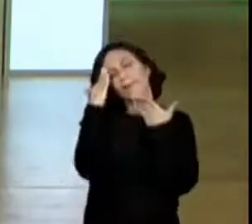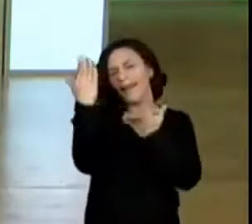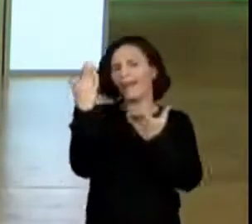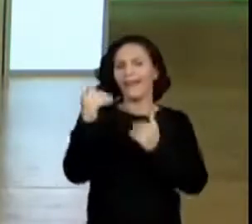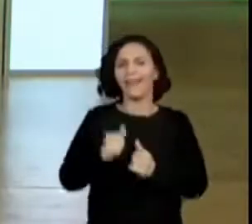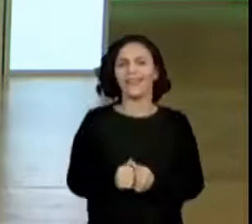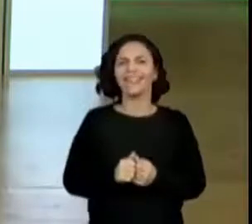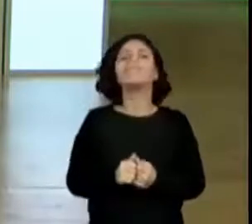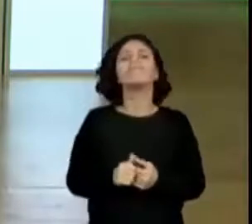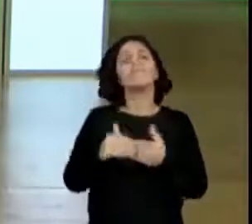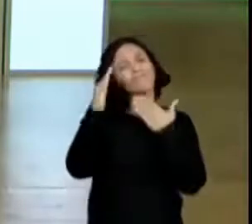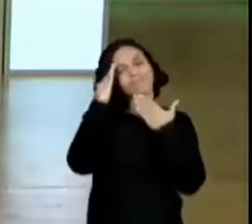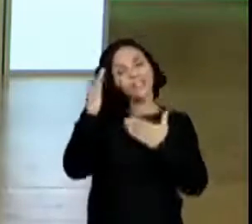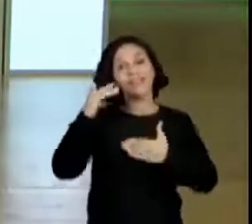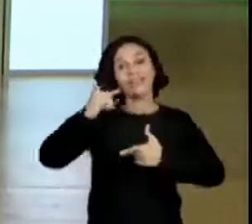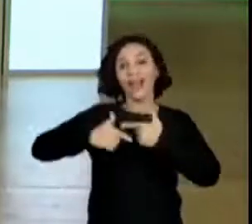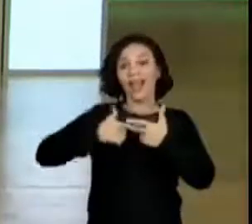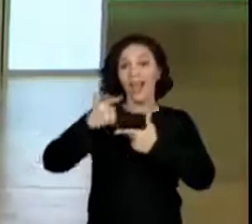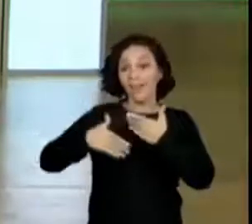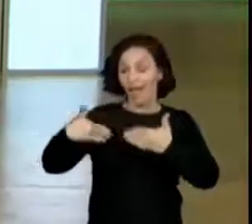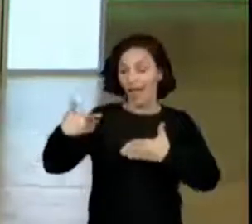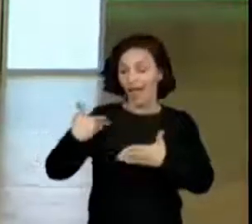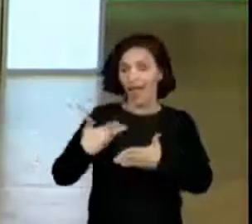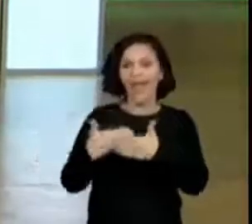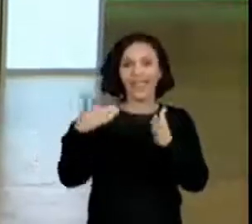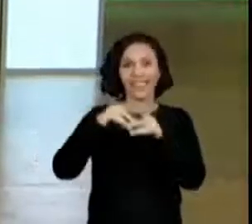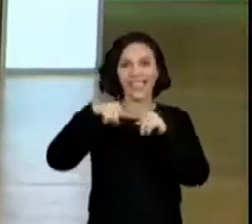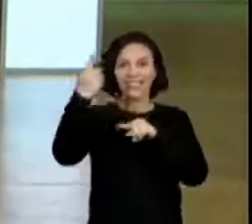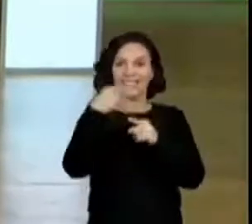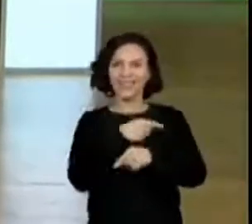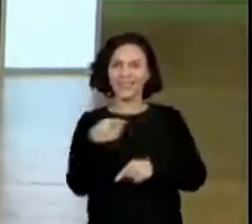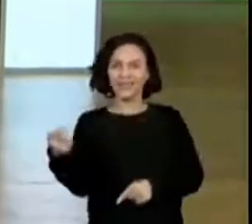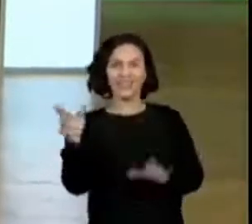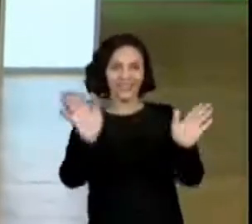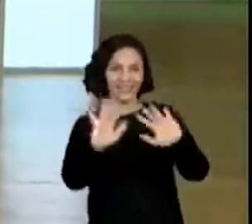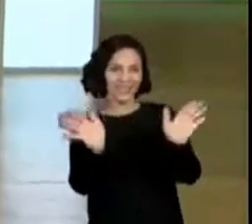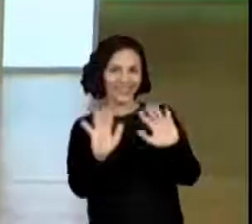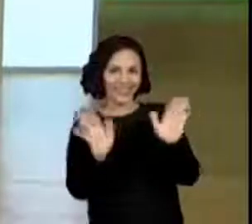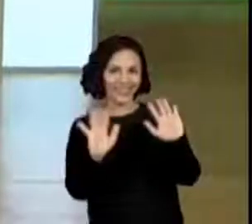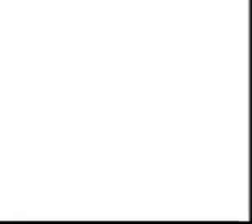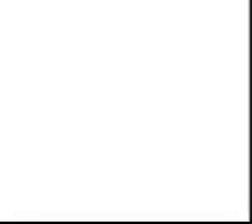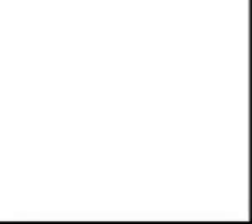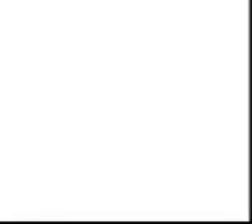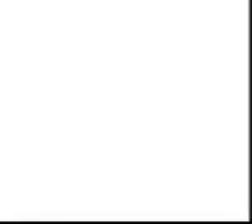obrigada, muito obrigada pelo trabalho e até a semana que vem. Tchau. Tchau, tchau.